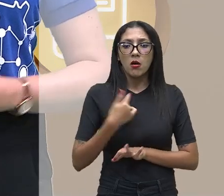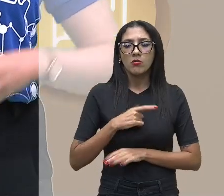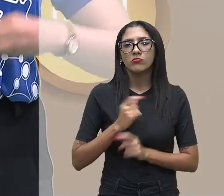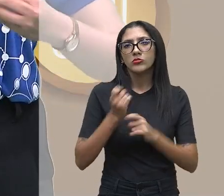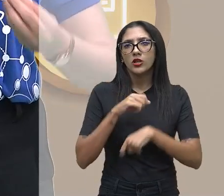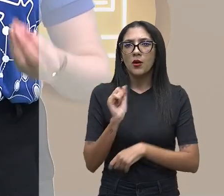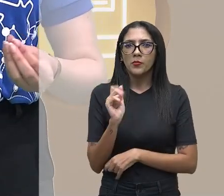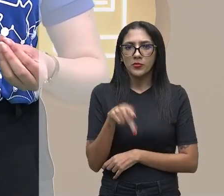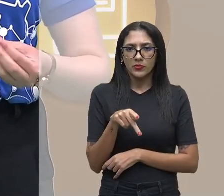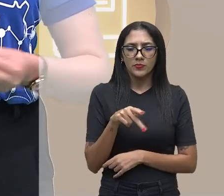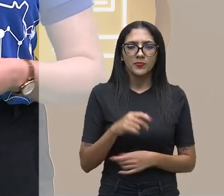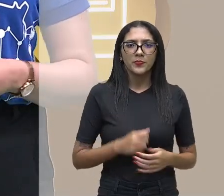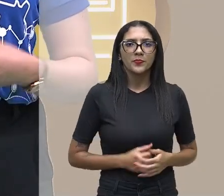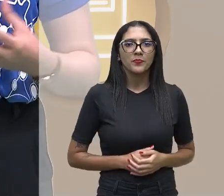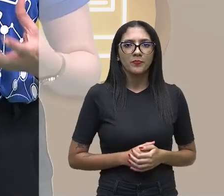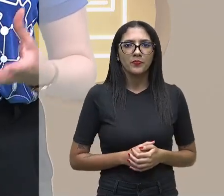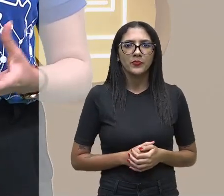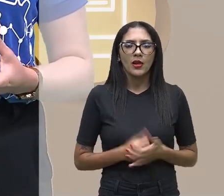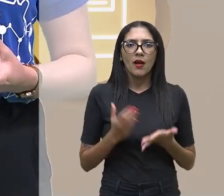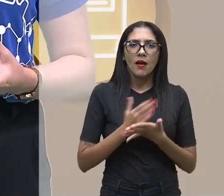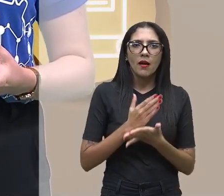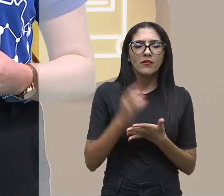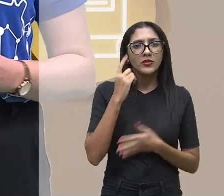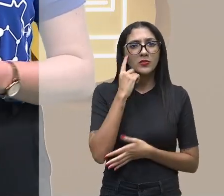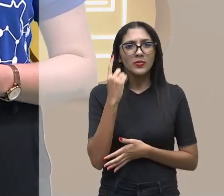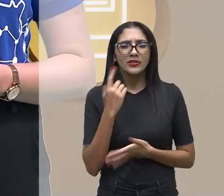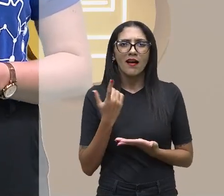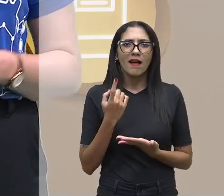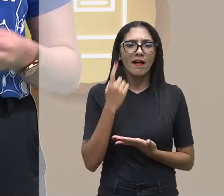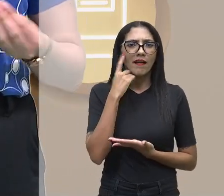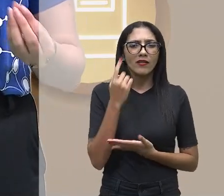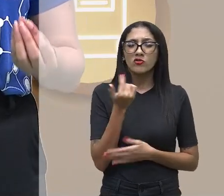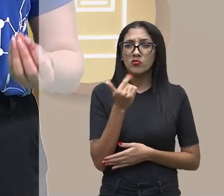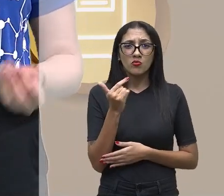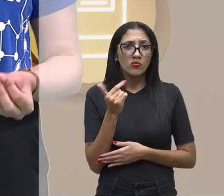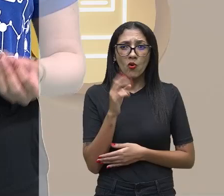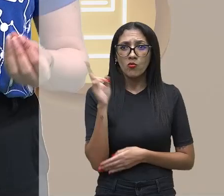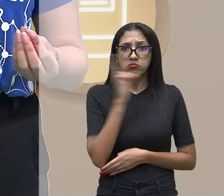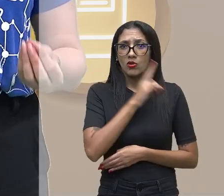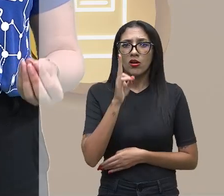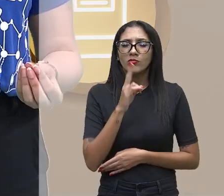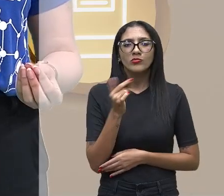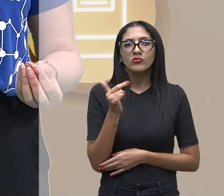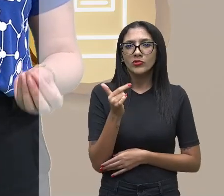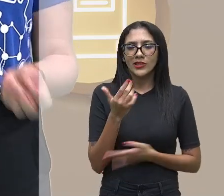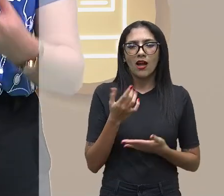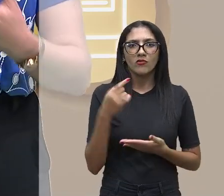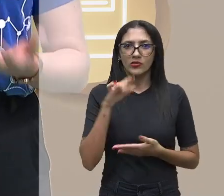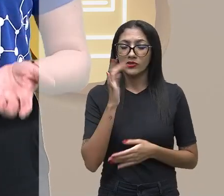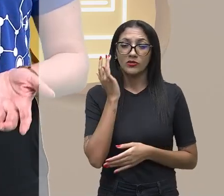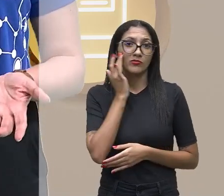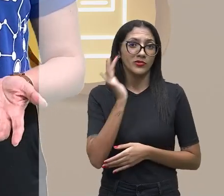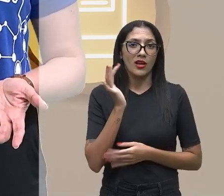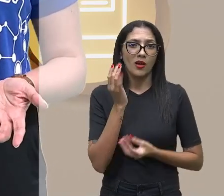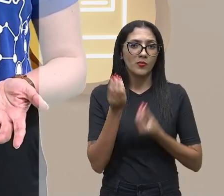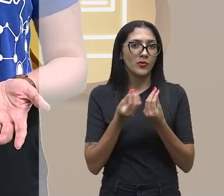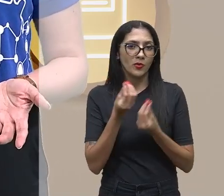aposentadoria. Então, muita gente pode pensar: professor, eu não vou ter emergência. Você não sabe, você não tem certeza.